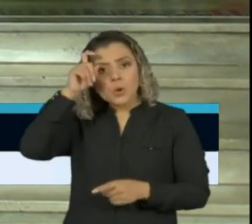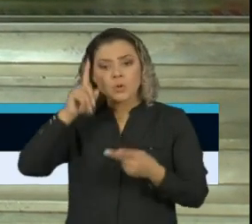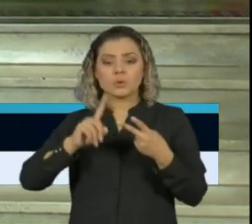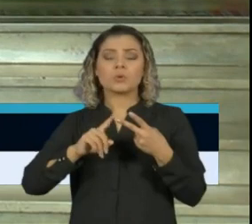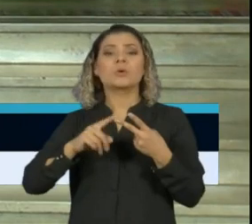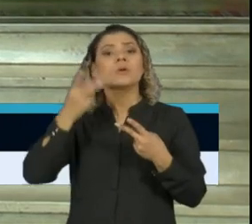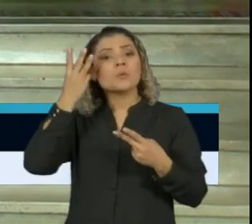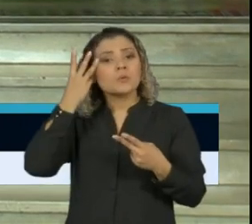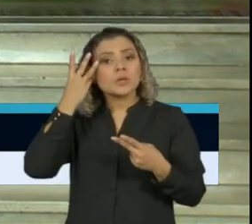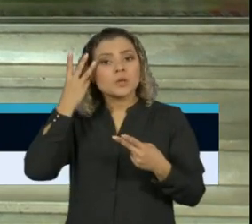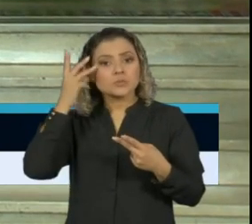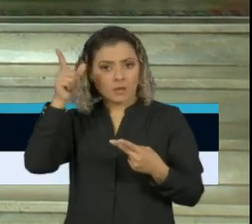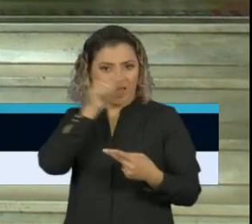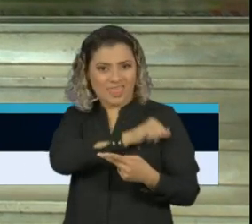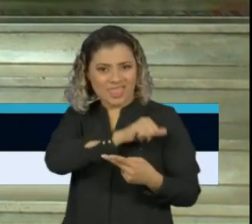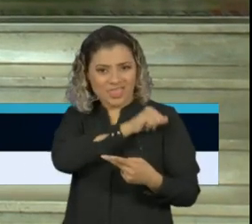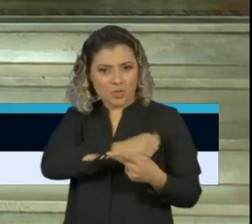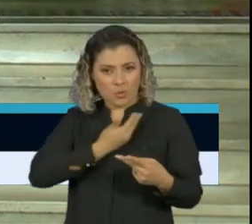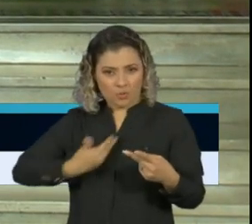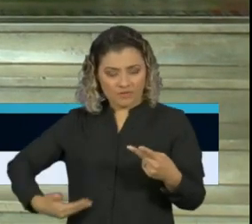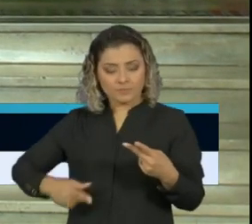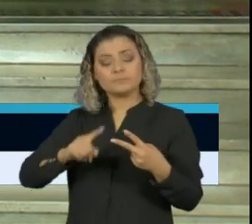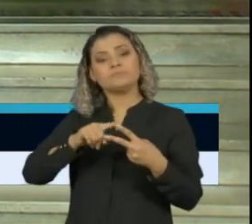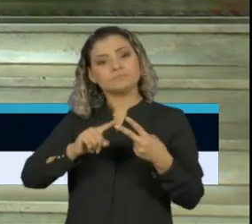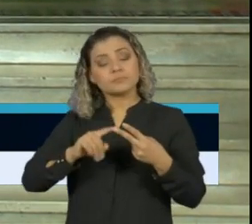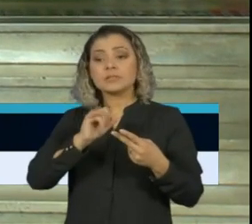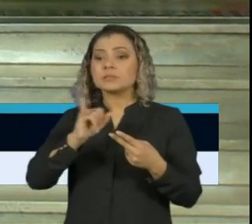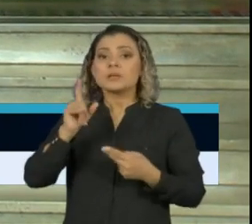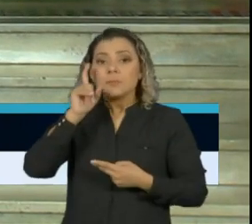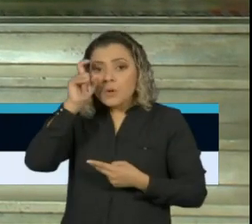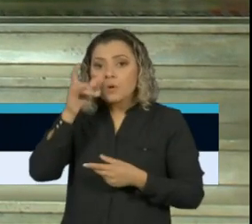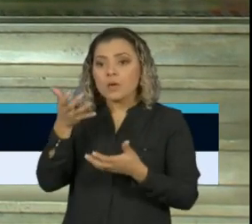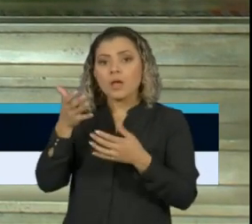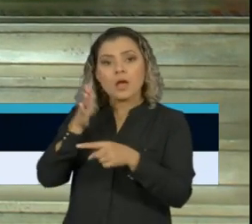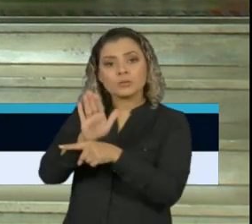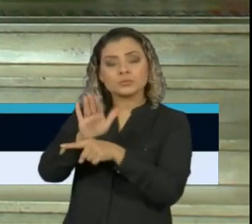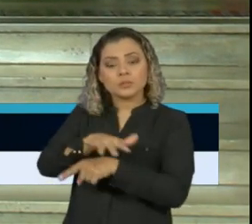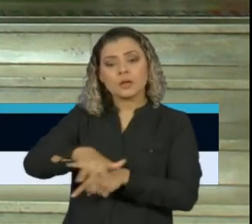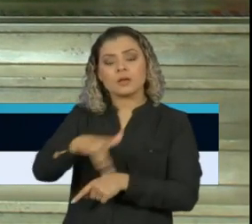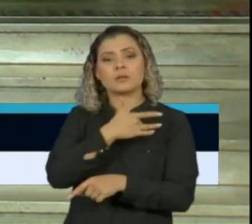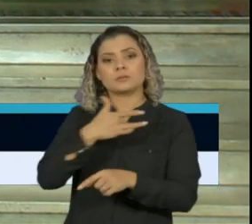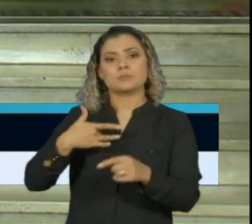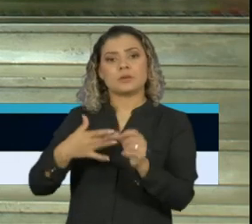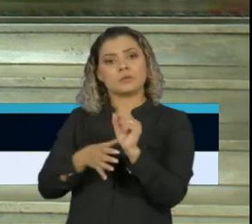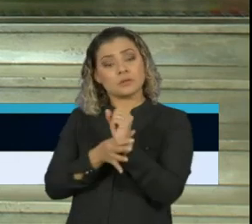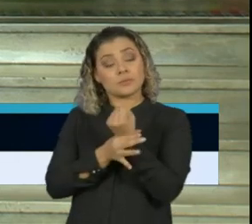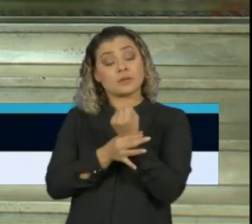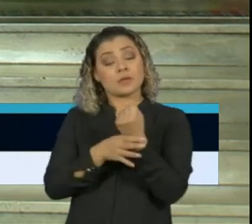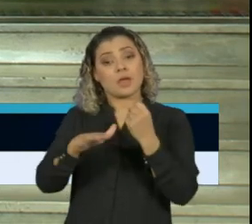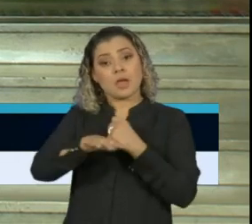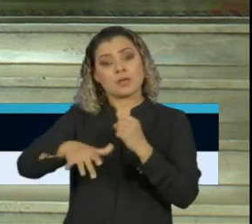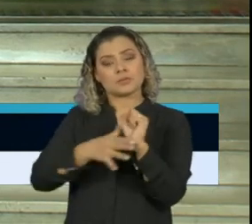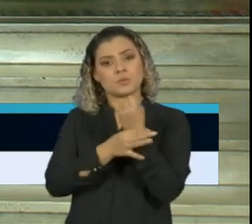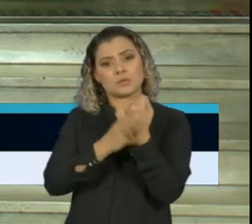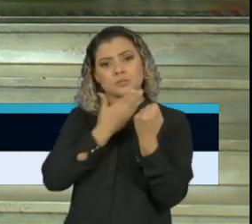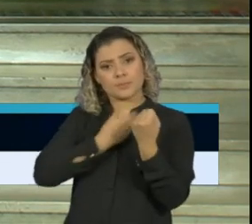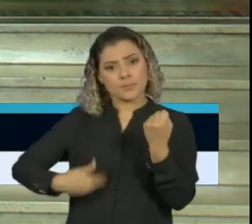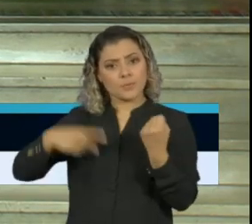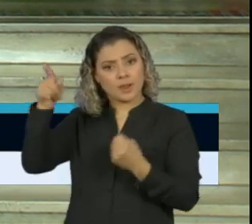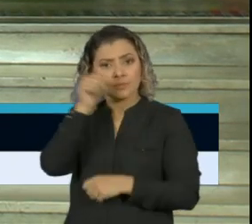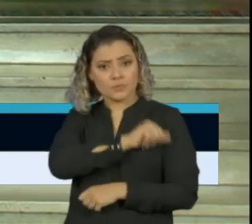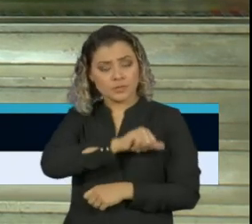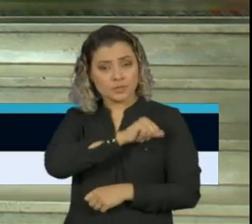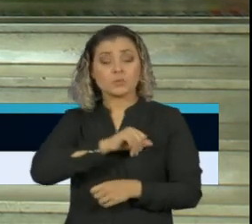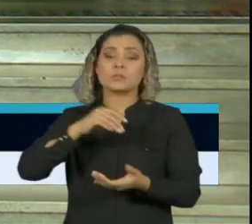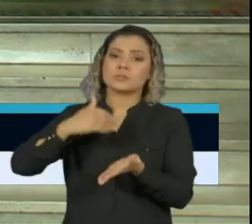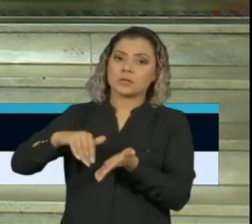colocou à disposição para, se Sérgio Moro quiser colaborar de alguma forma na área de segurança do estado do Rio de Janeiro. Como